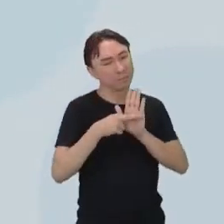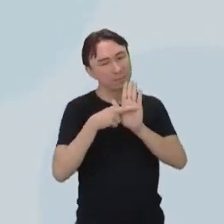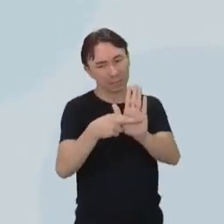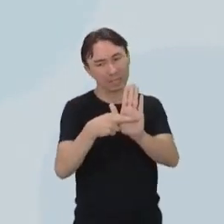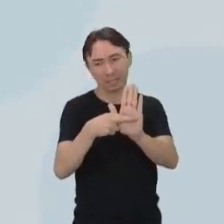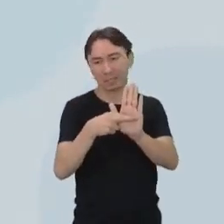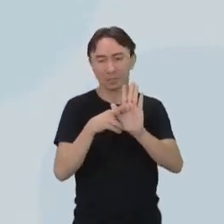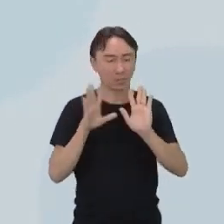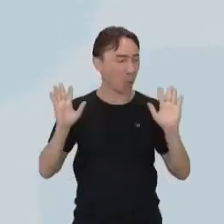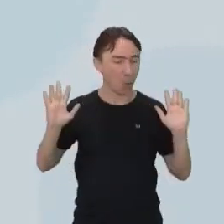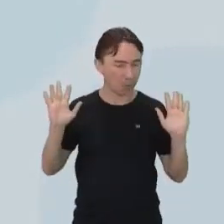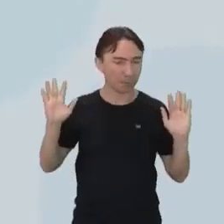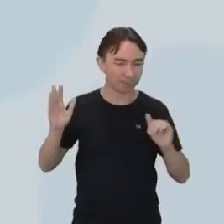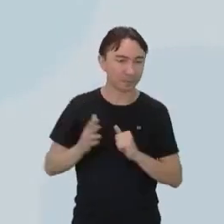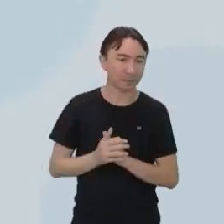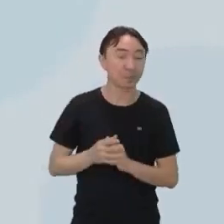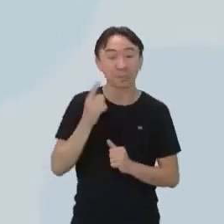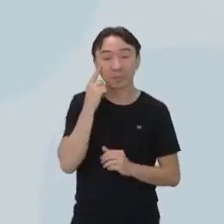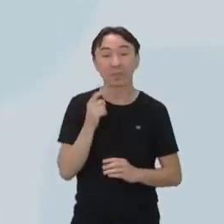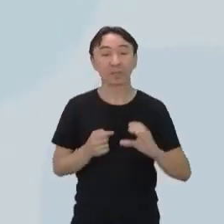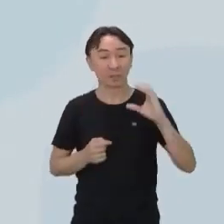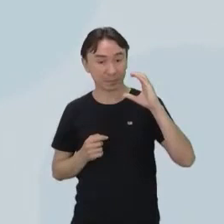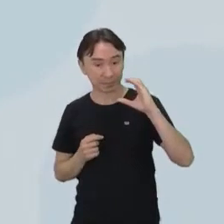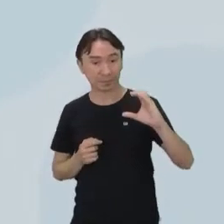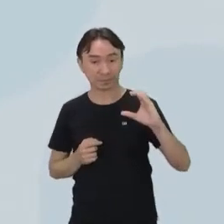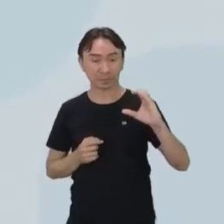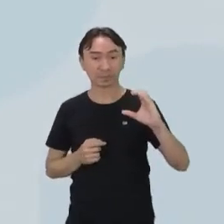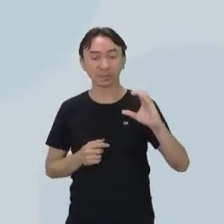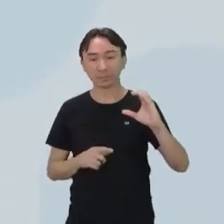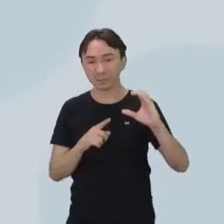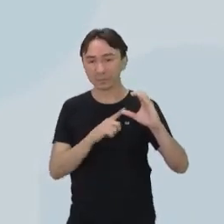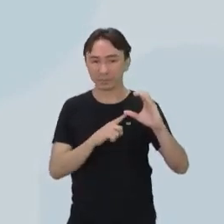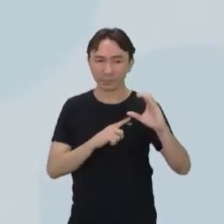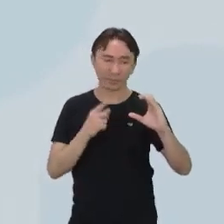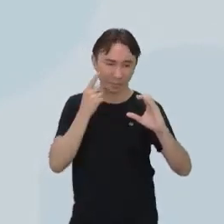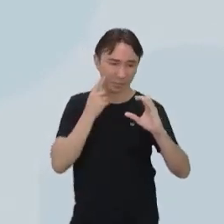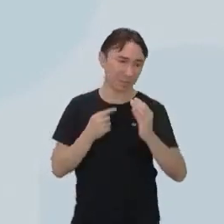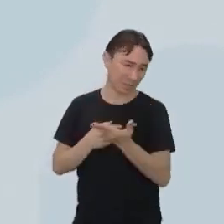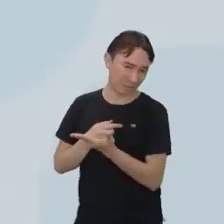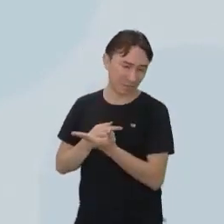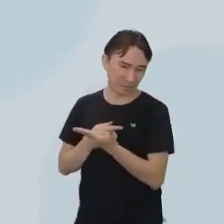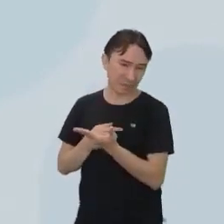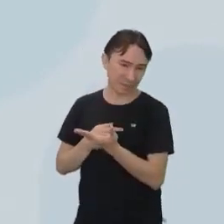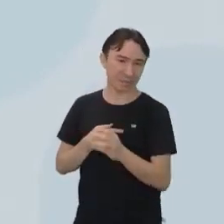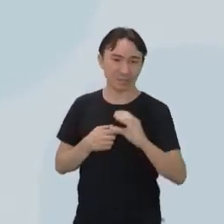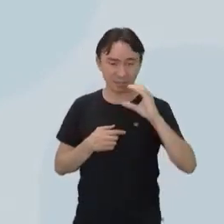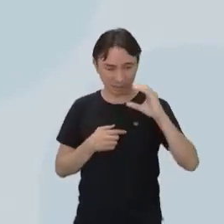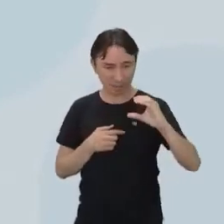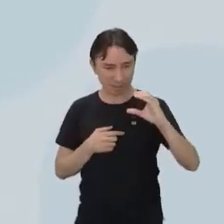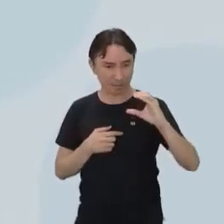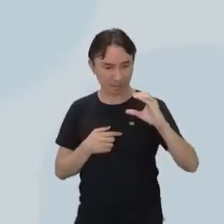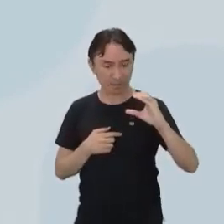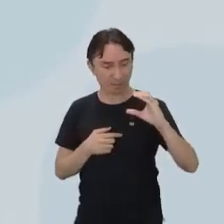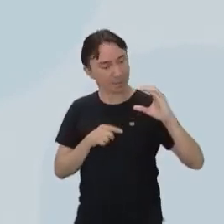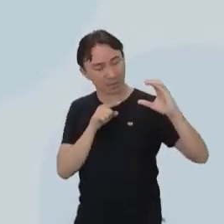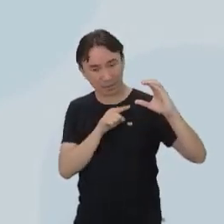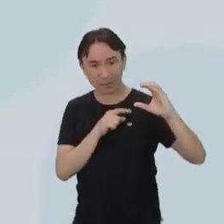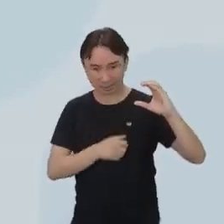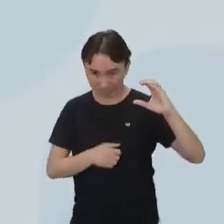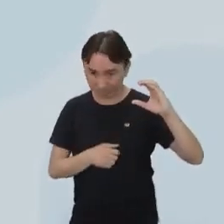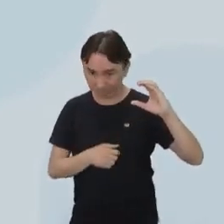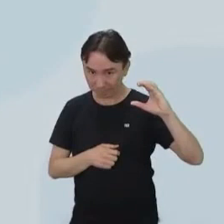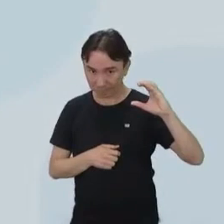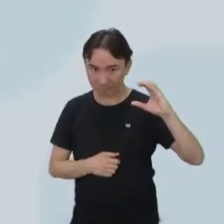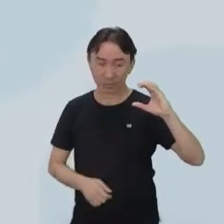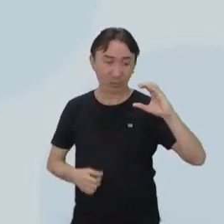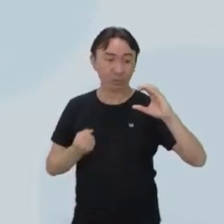Então, olhando aqui para o carbono, nós temos o símbolo dele, é um recorte retirado de uma tabela periódica. Nós temos o símbolo, né, o nome carbono,